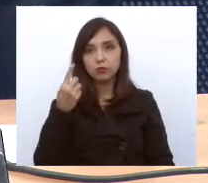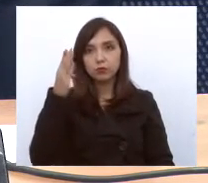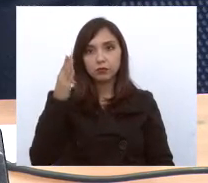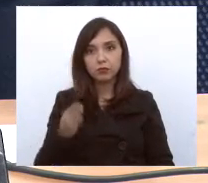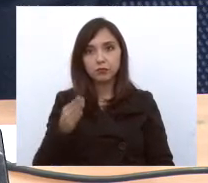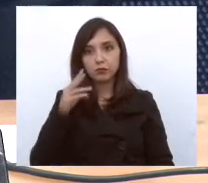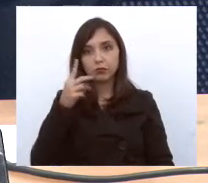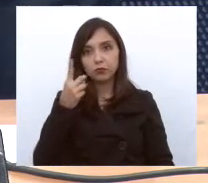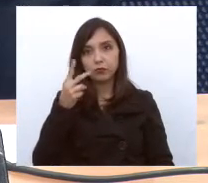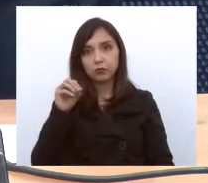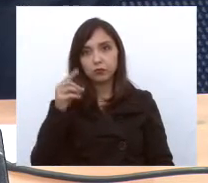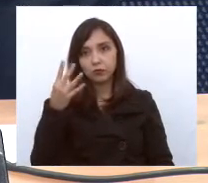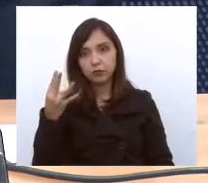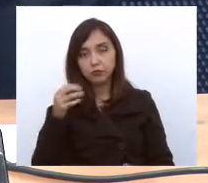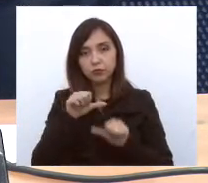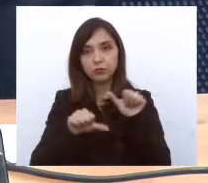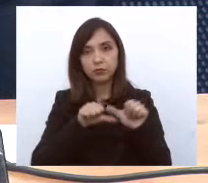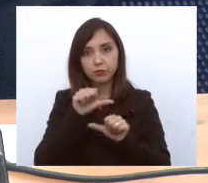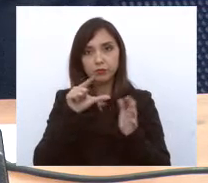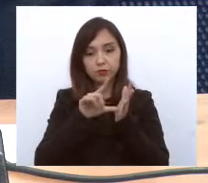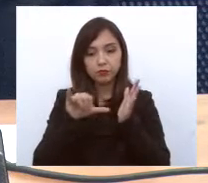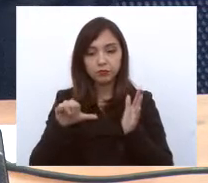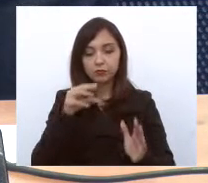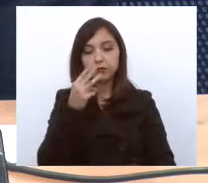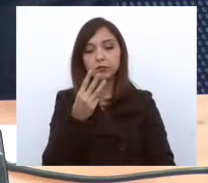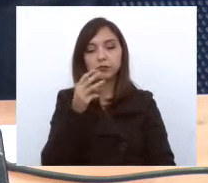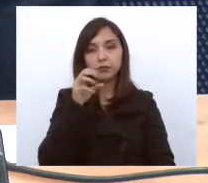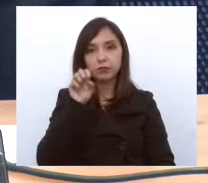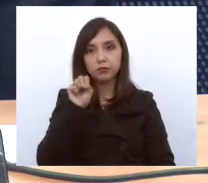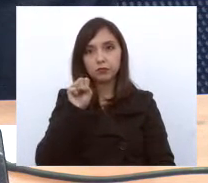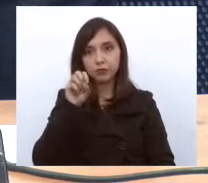2201/2014. Altera o dispositivo da lei